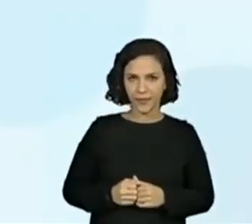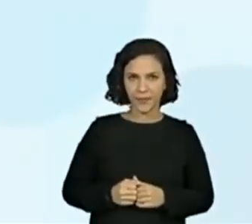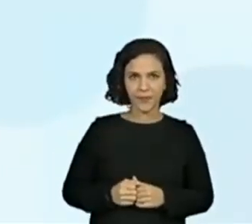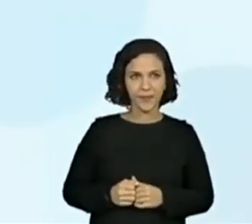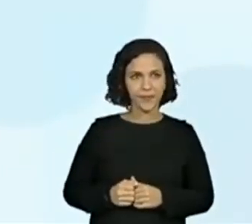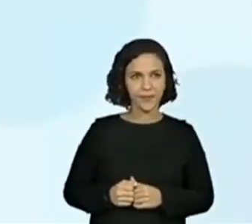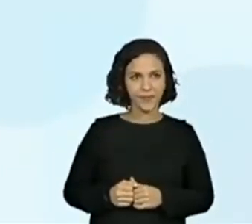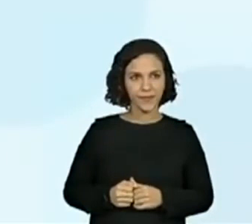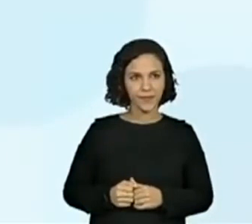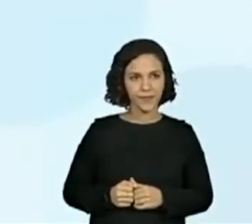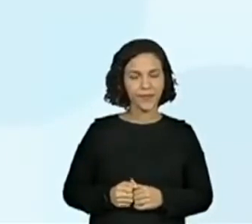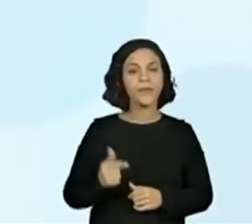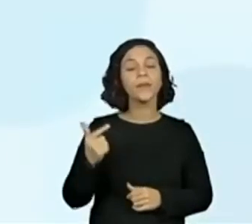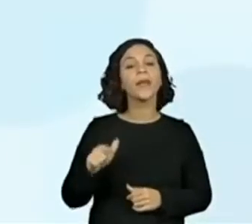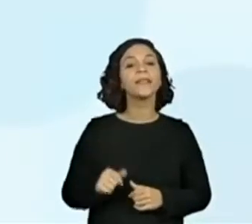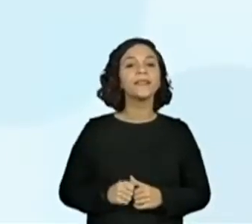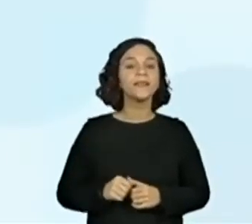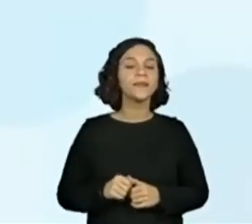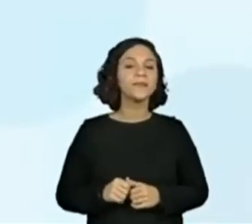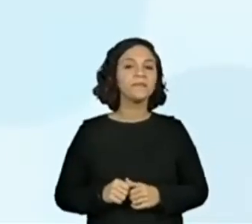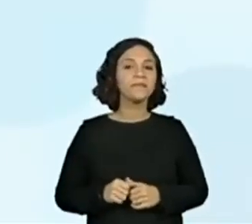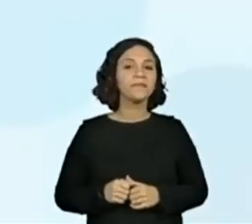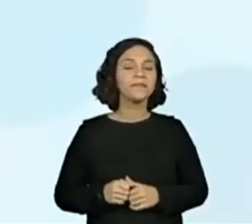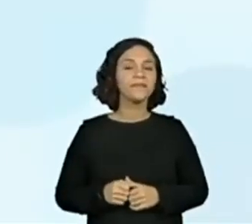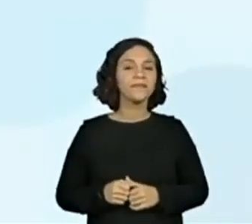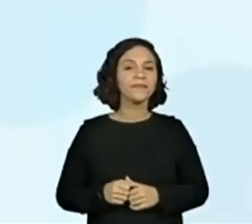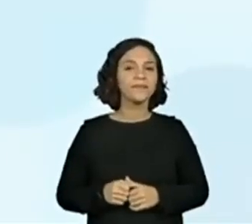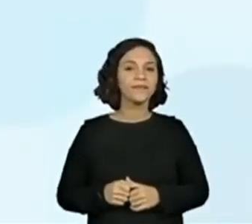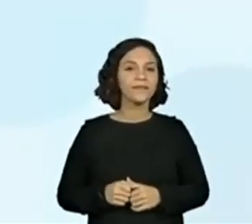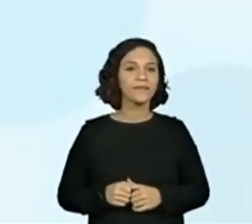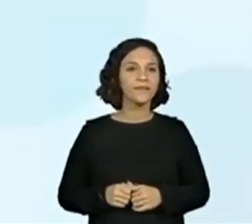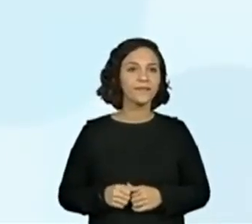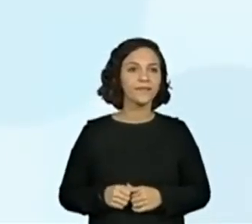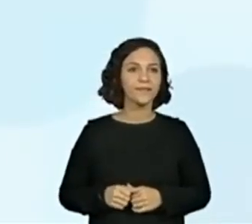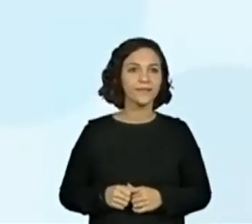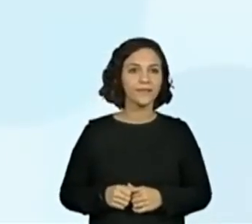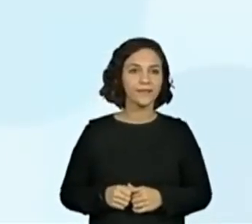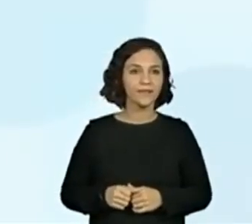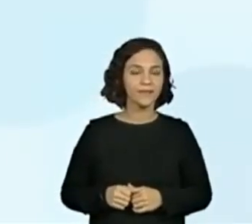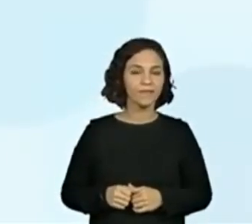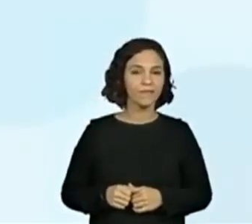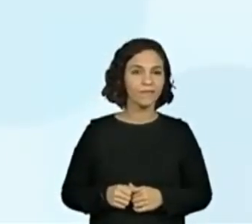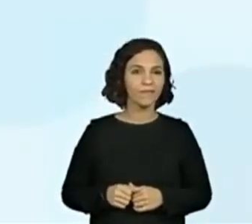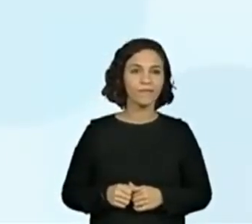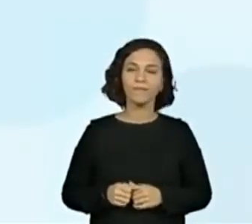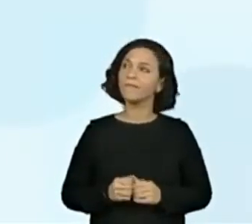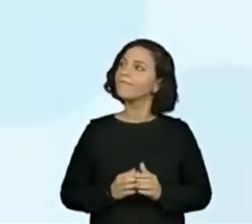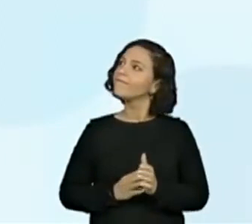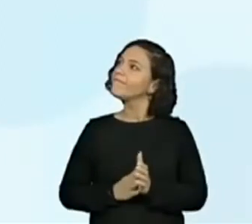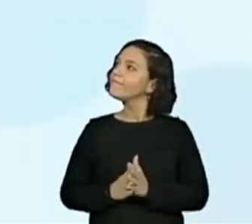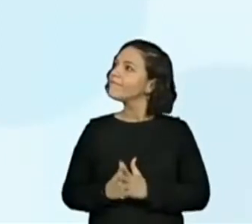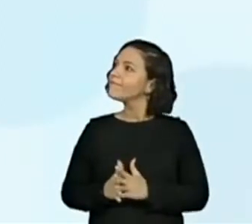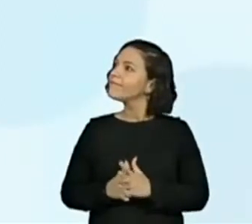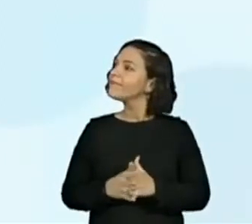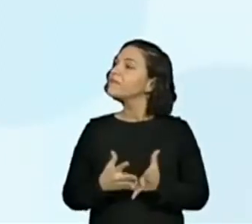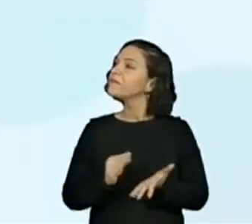3. O que mais que a gente pode colocar aqui? Olha só.